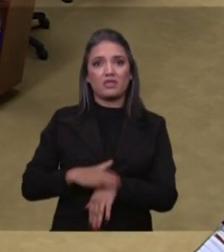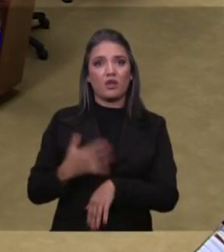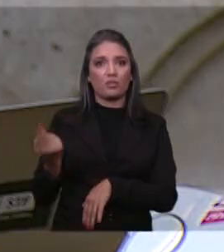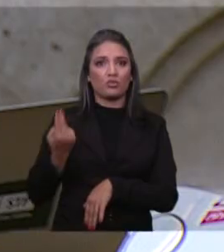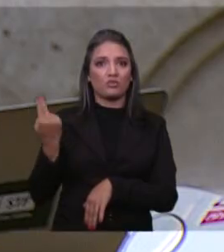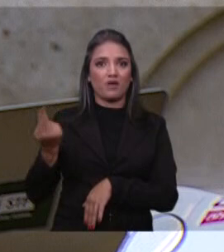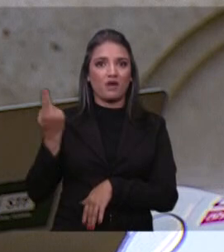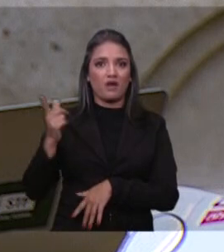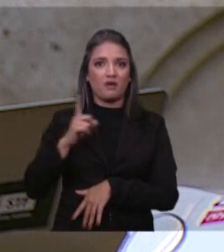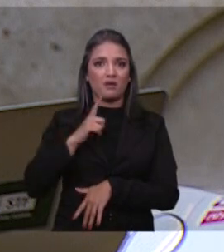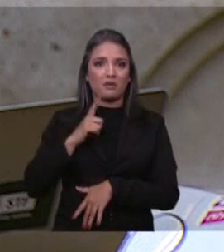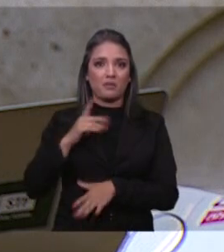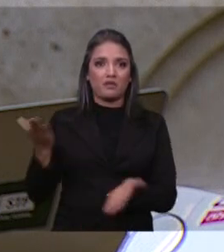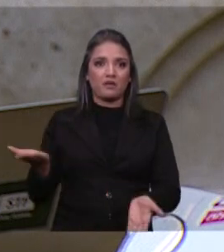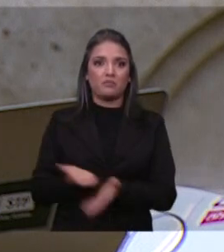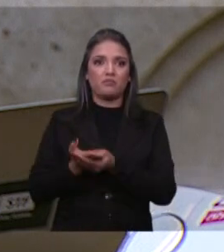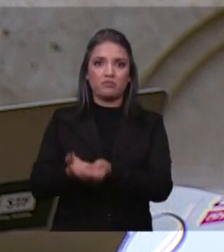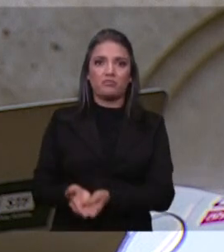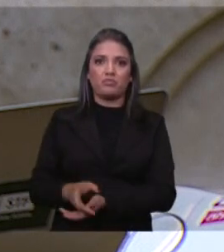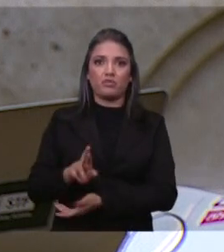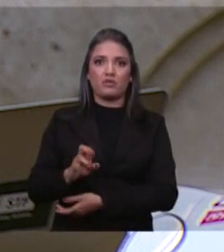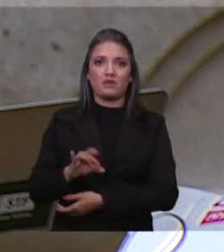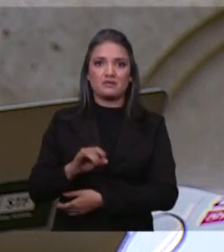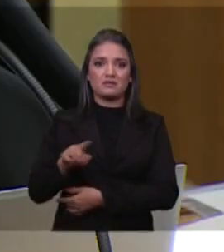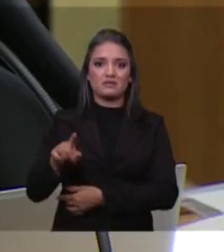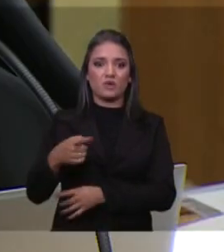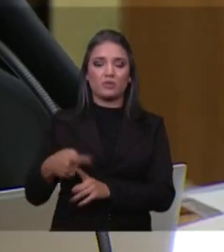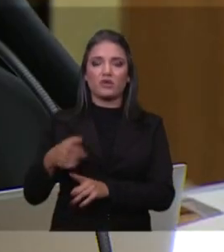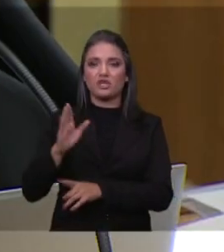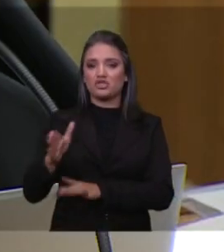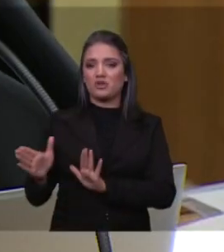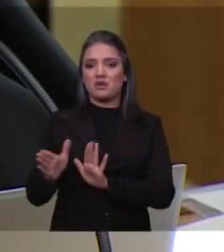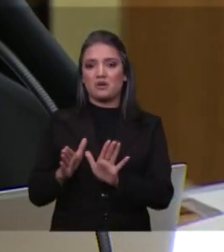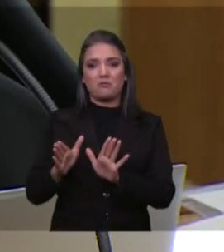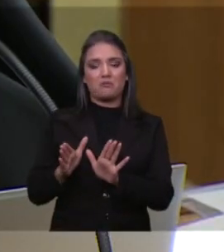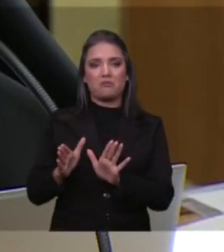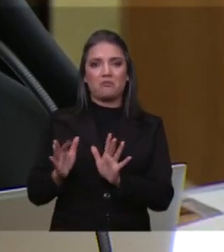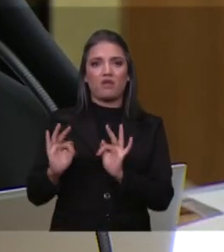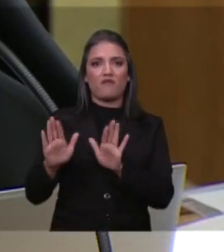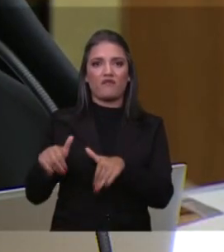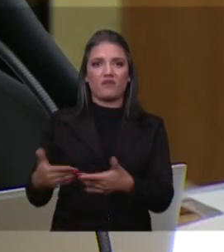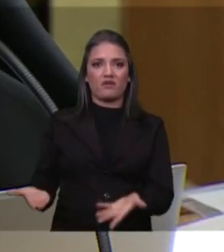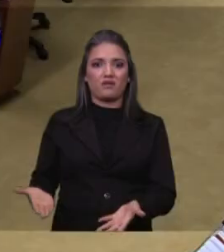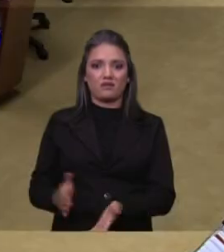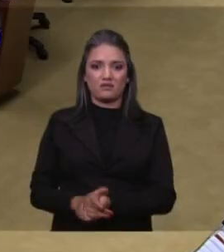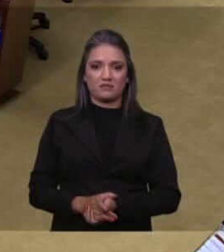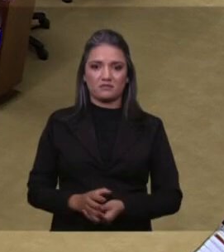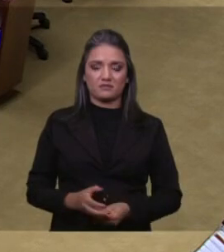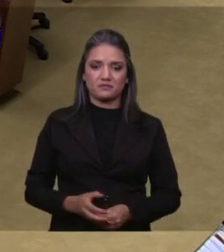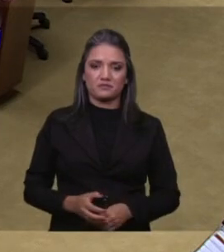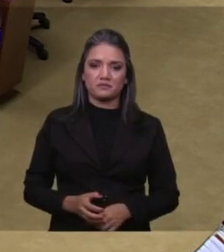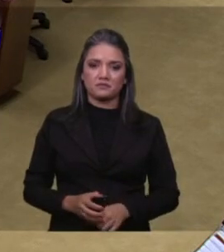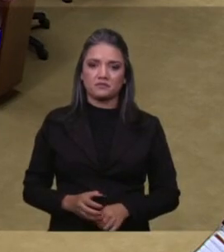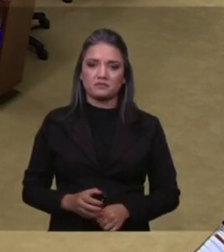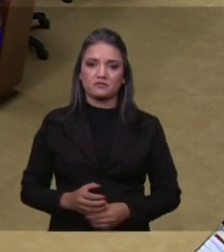para ajuizamento da rescisória, porque decaiu... Ah, perfeito. Essa foi a observação do ministro André. O